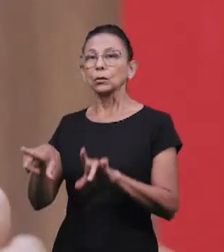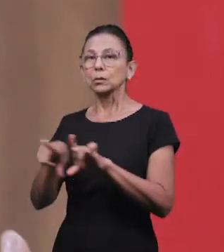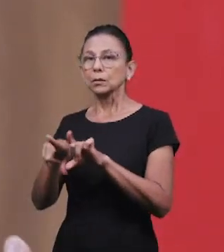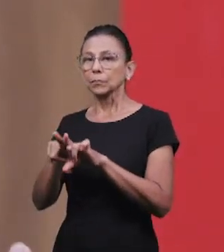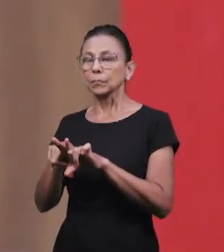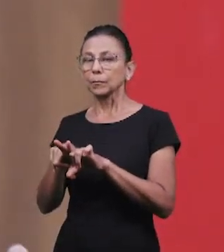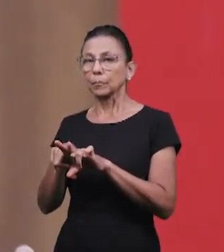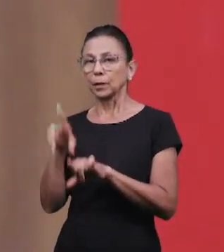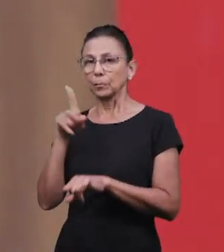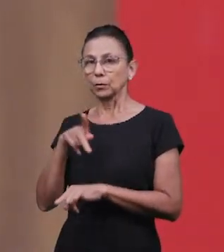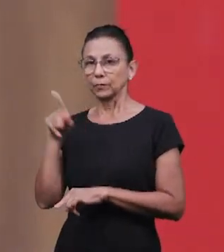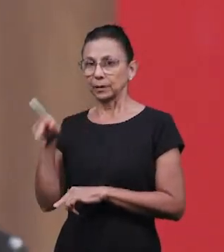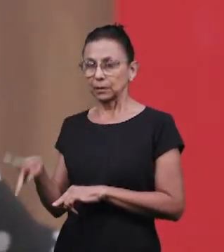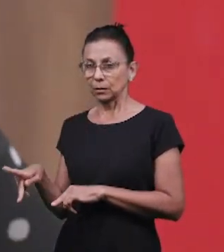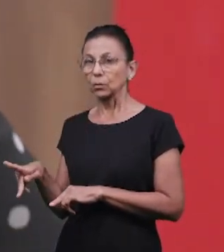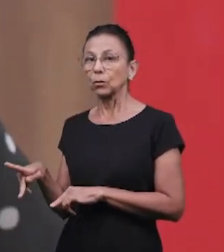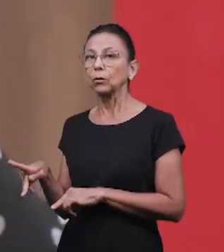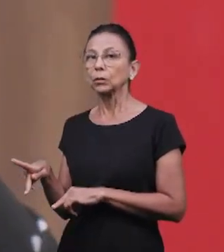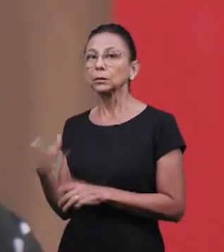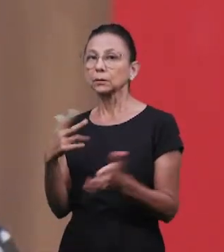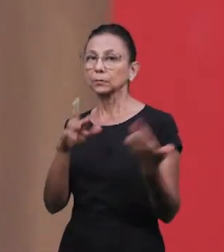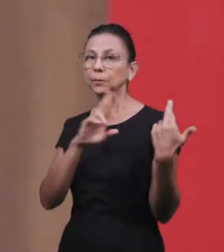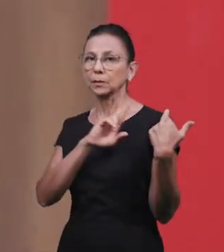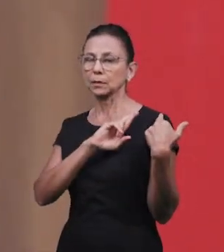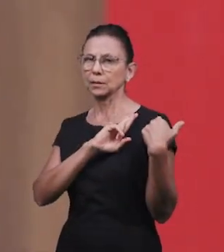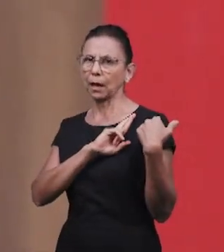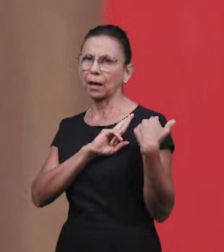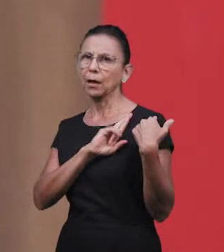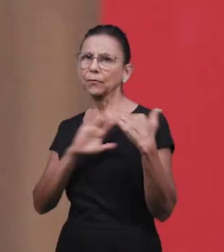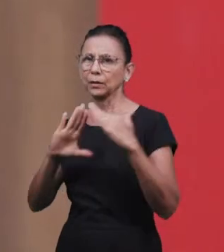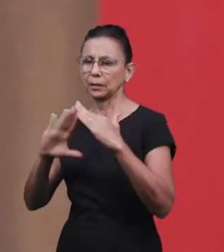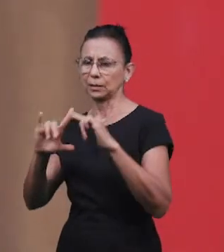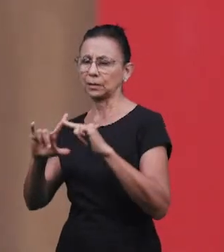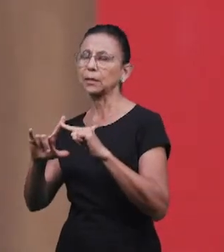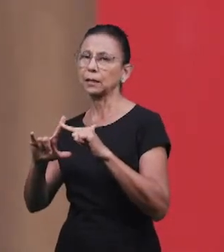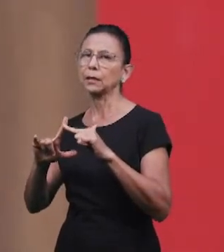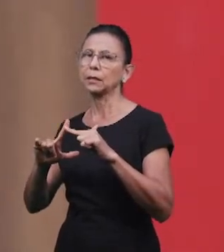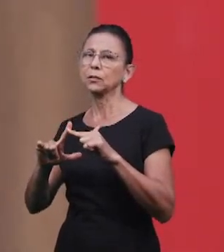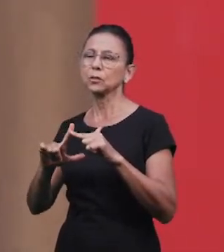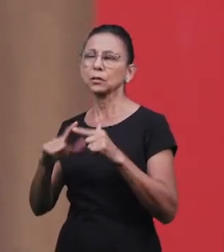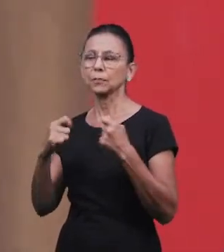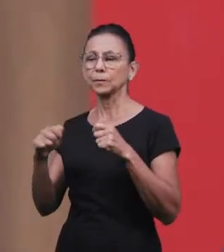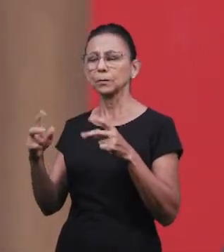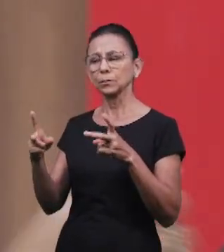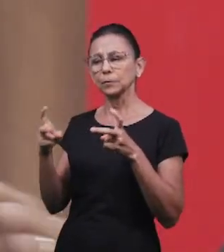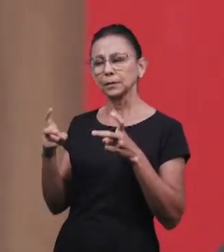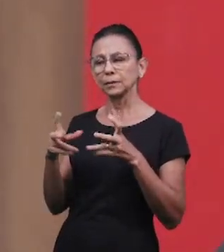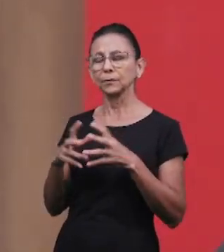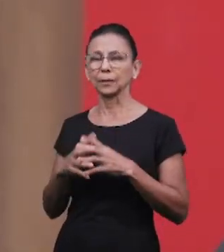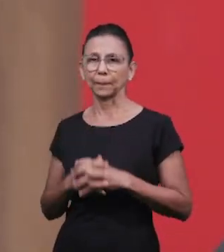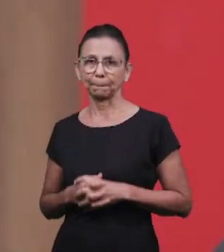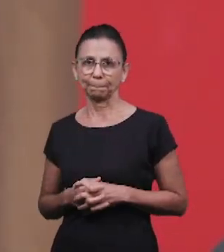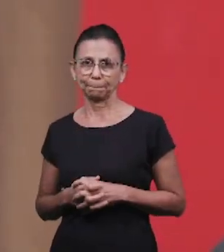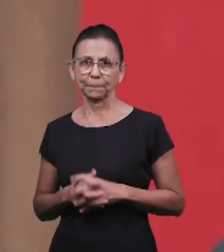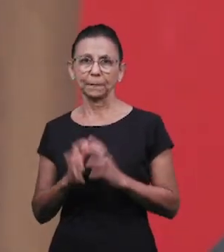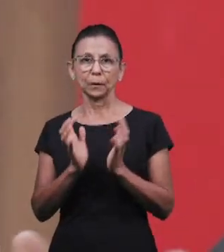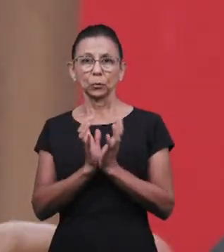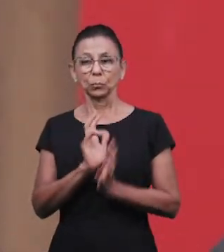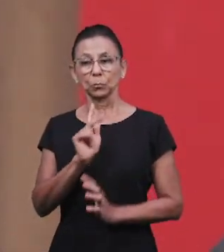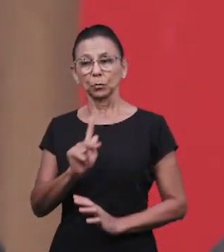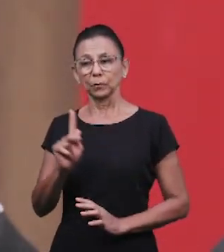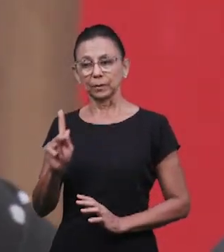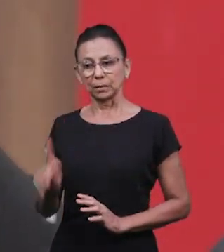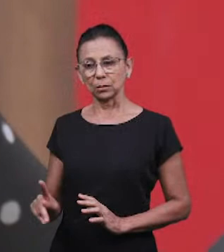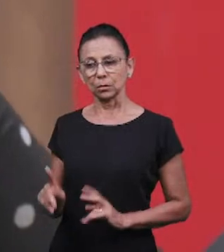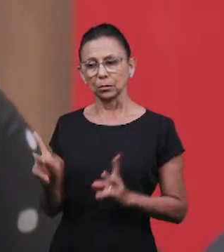A gente entende, né, para a gente poder estar ali atento no que diz respeito daquela necessidade. Então, as professoras